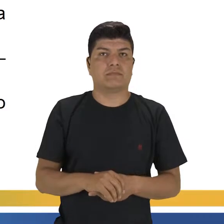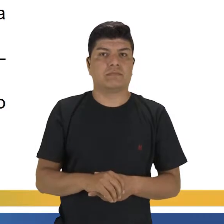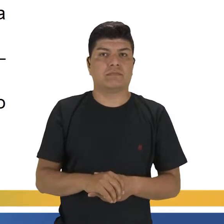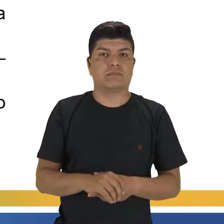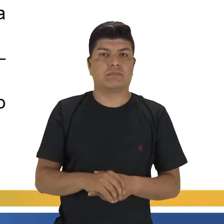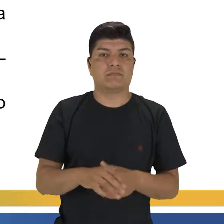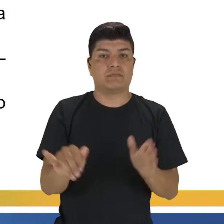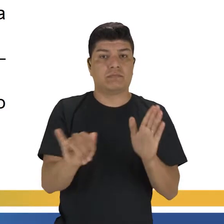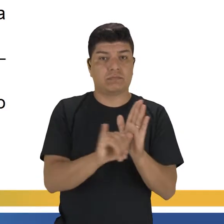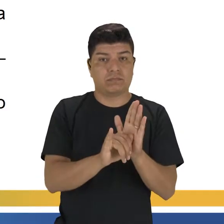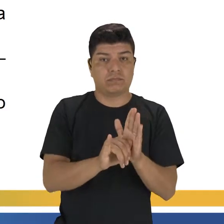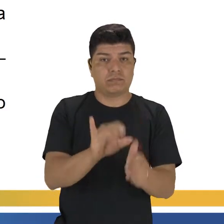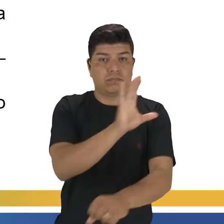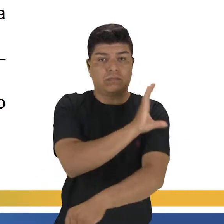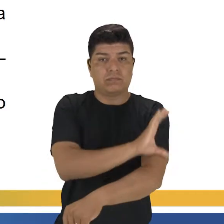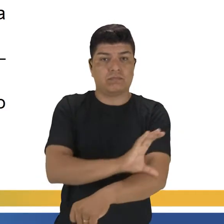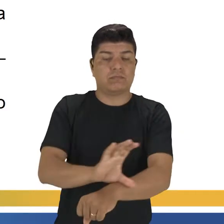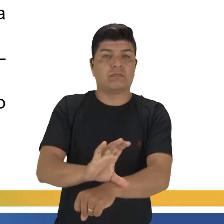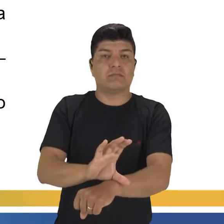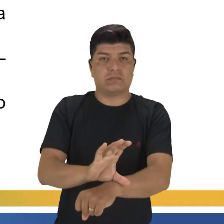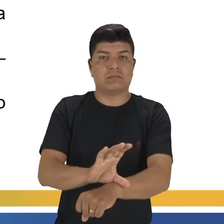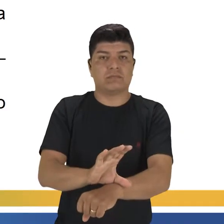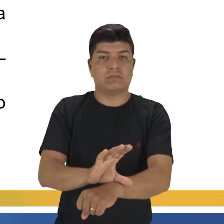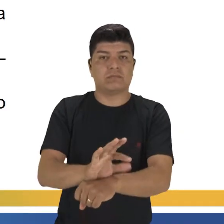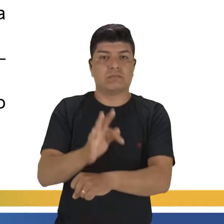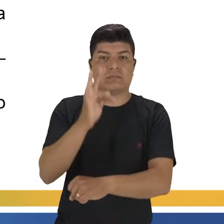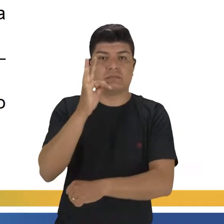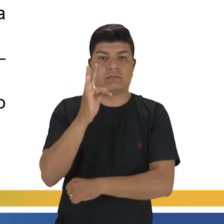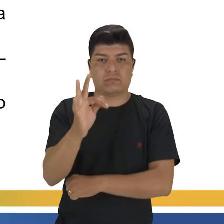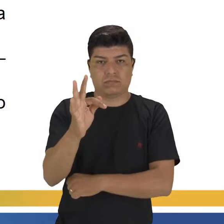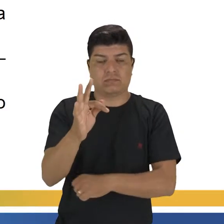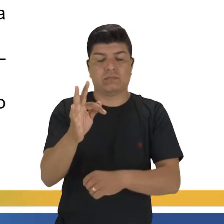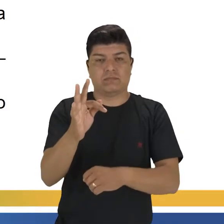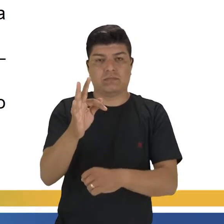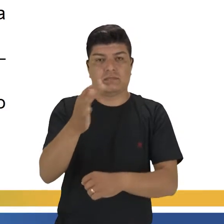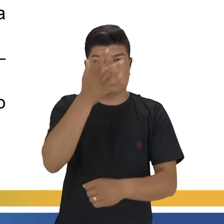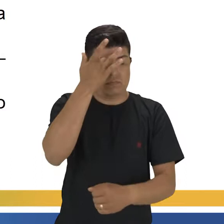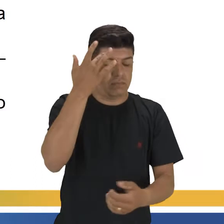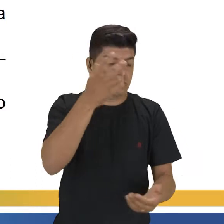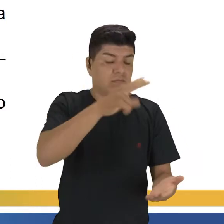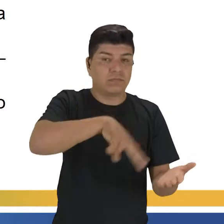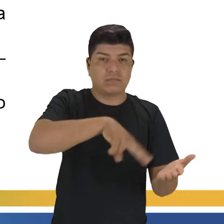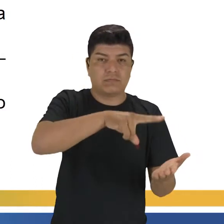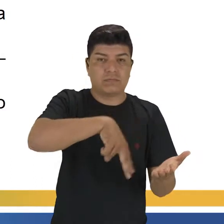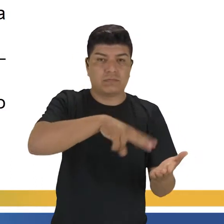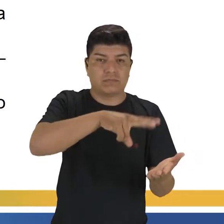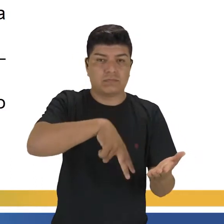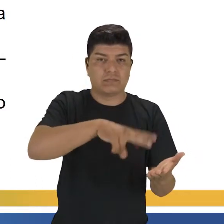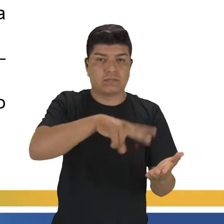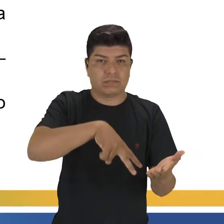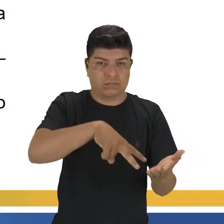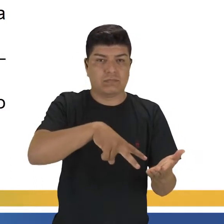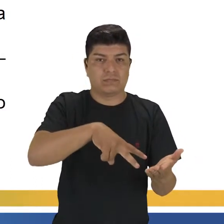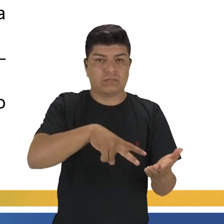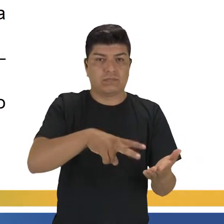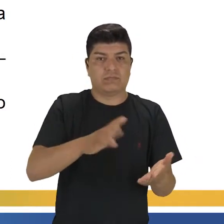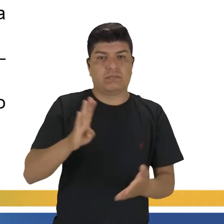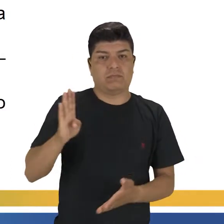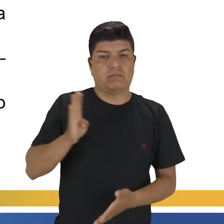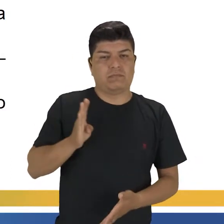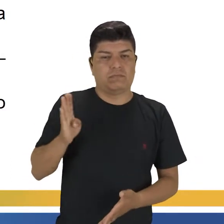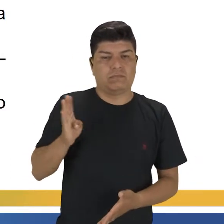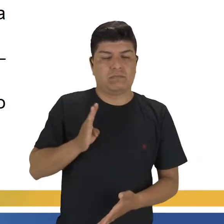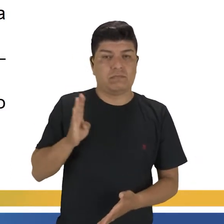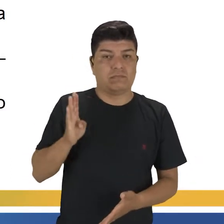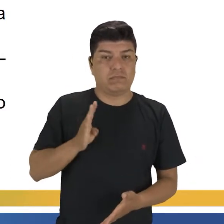uma identidade cultural, a fidelidade de um público leitor, né? O retrato de uma burguesia que